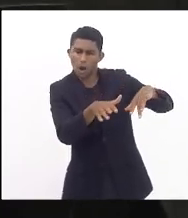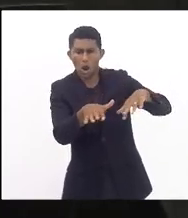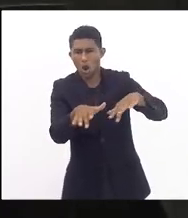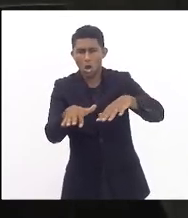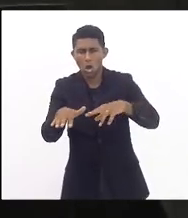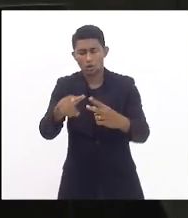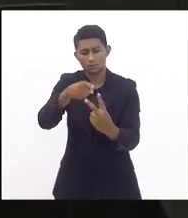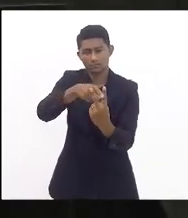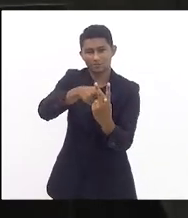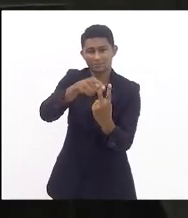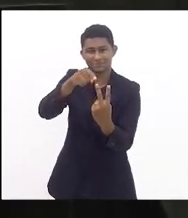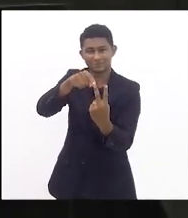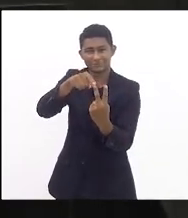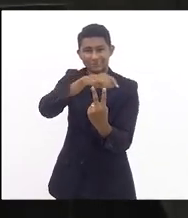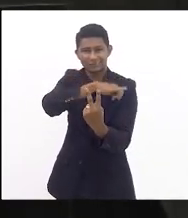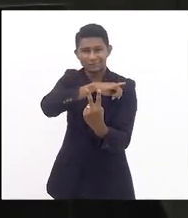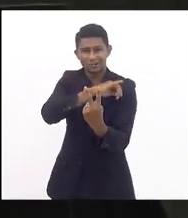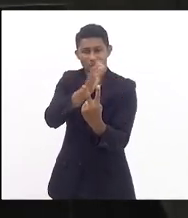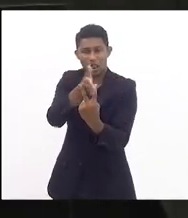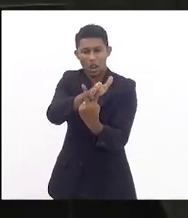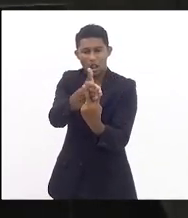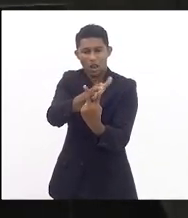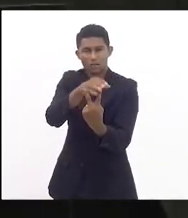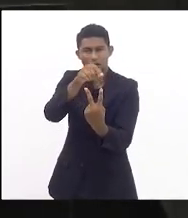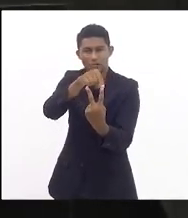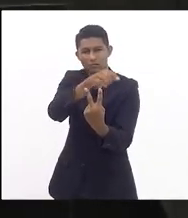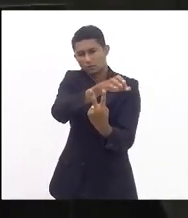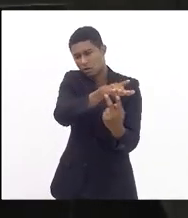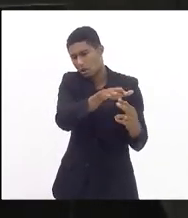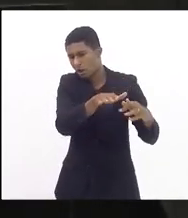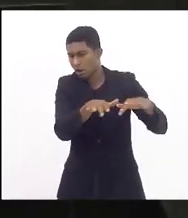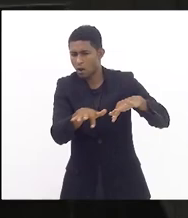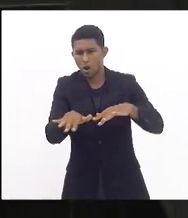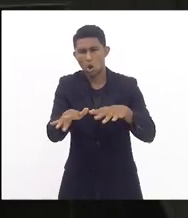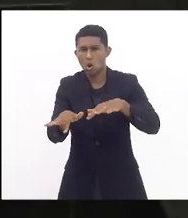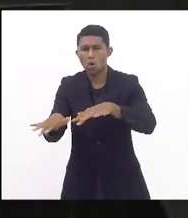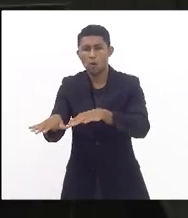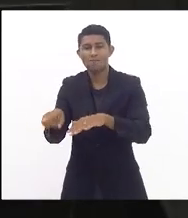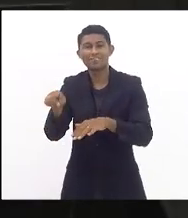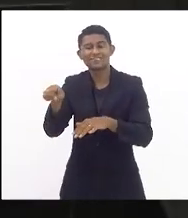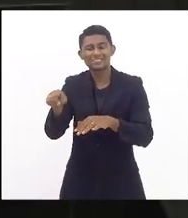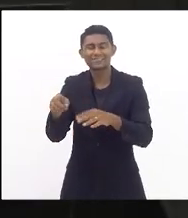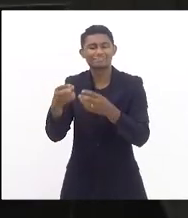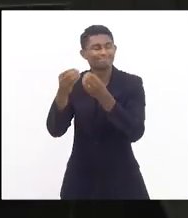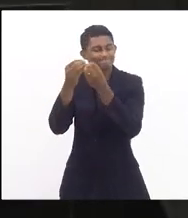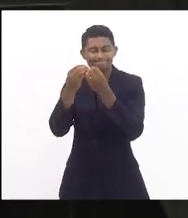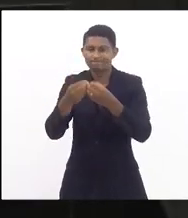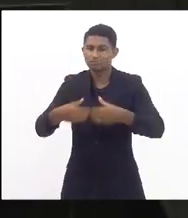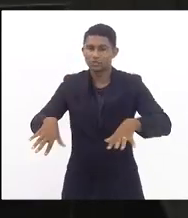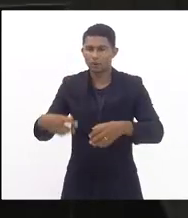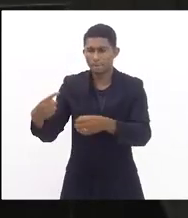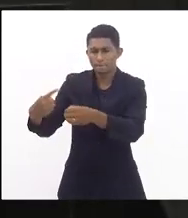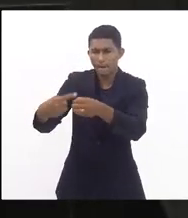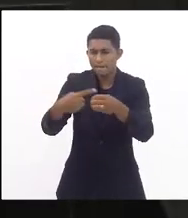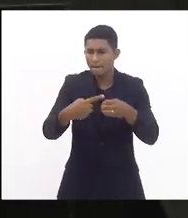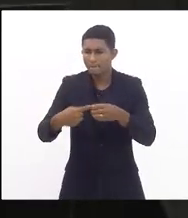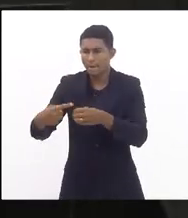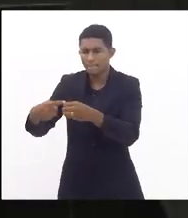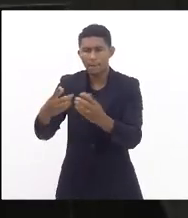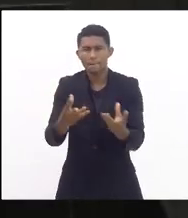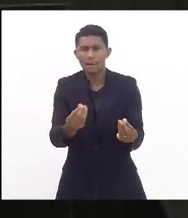alagou com grande prejuízo muitos municípios. Essa